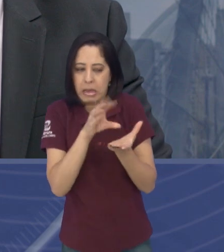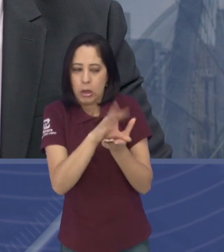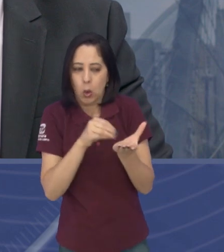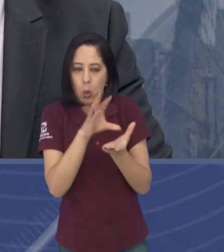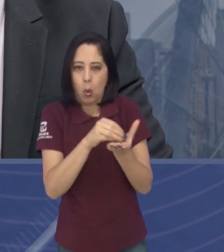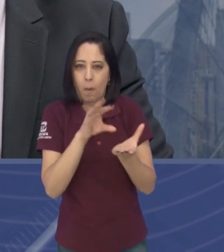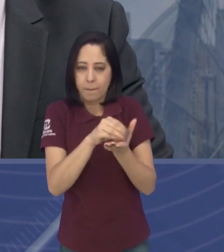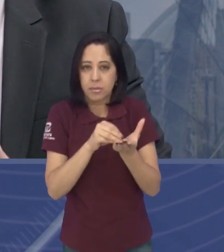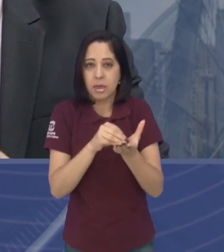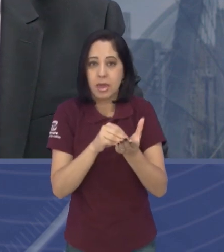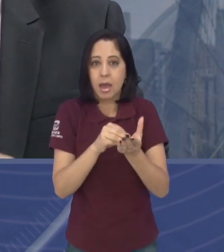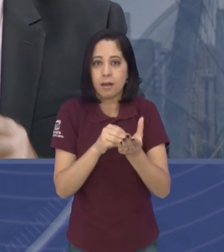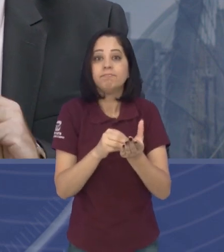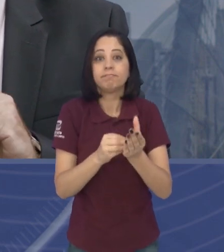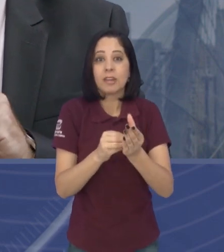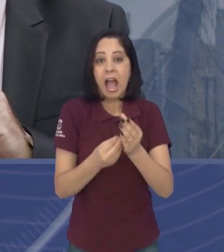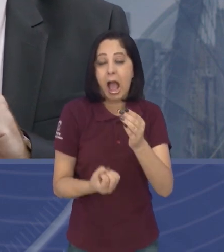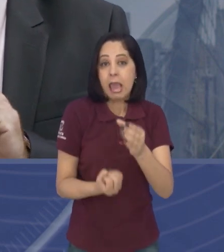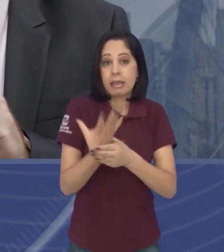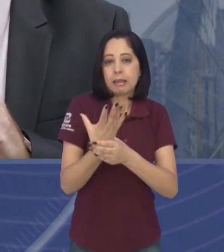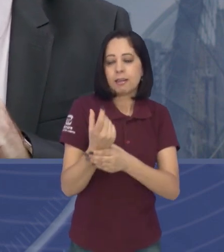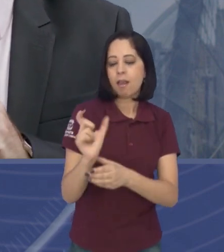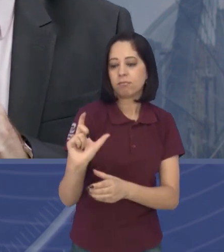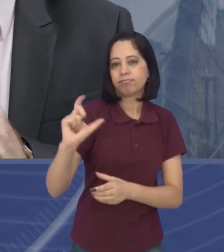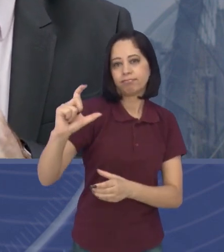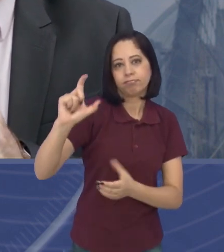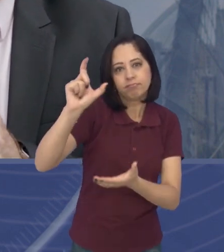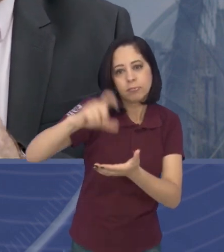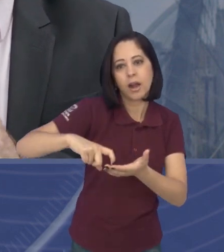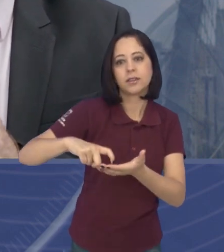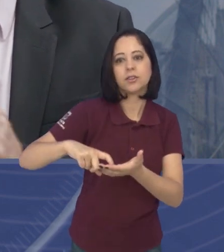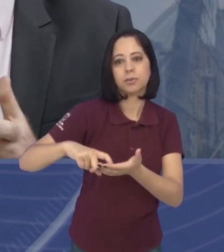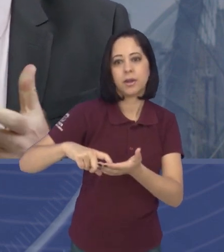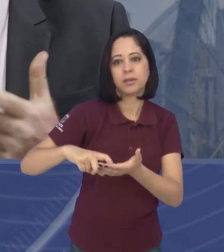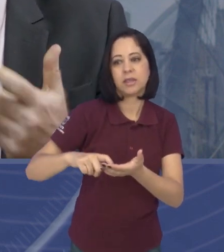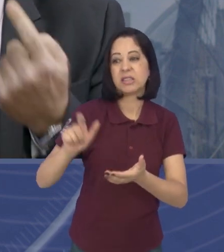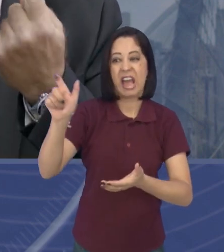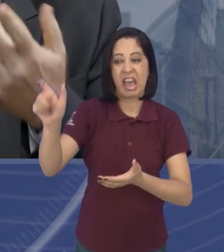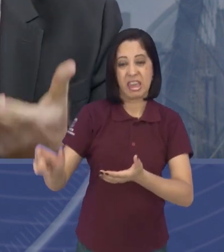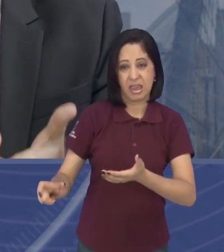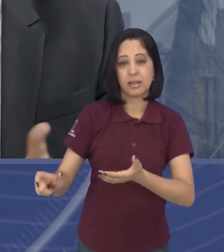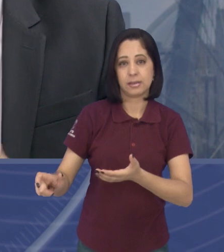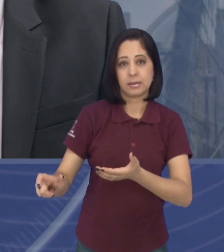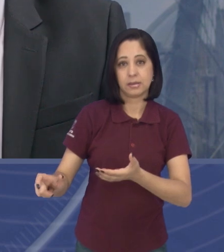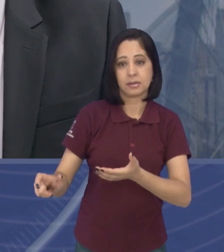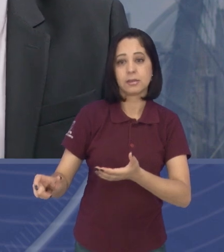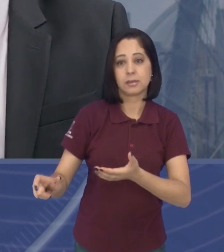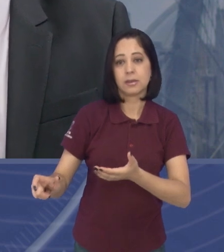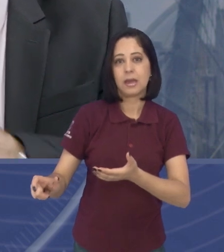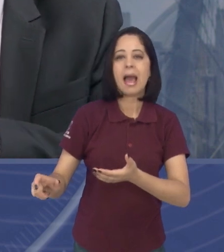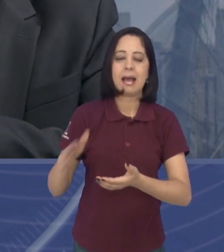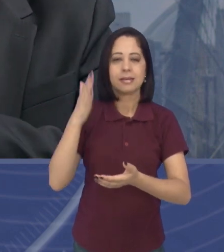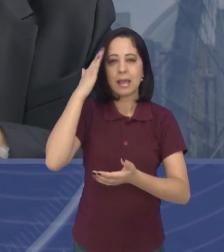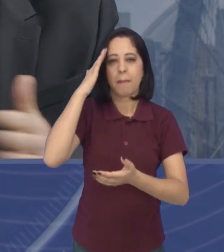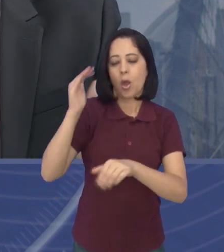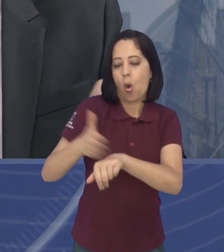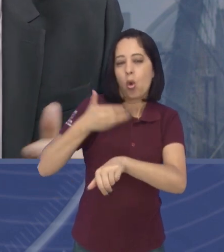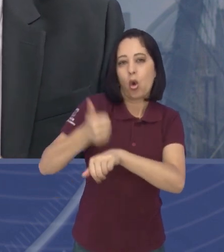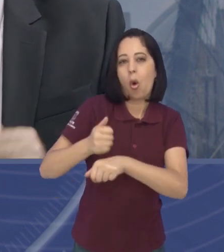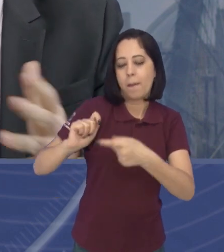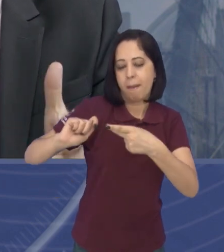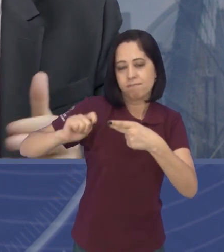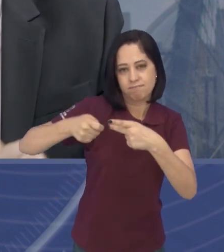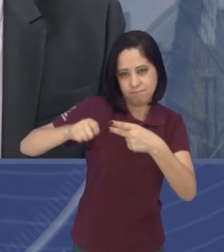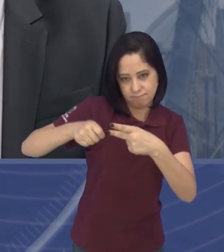usam o dado dessa pessoa. E aí o criminoso dá o golpe, por exemplo, um deles é o golpe do Pix, né, que tem várias